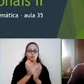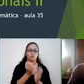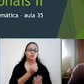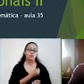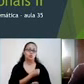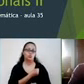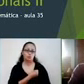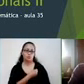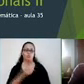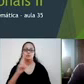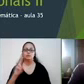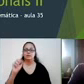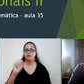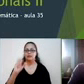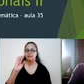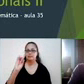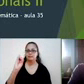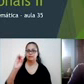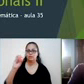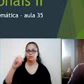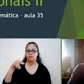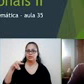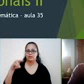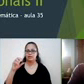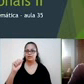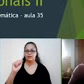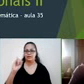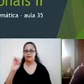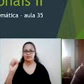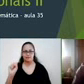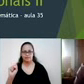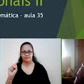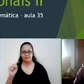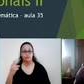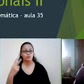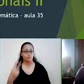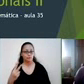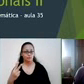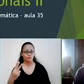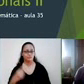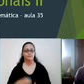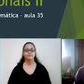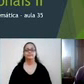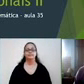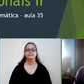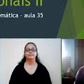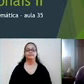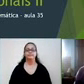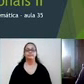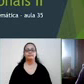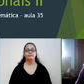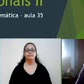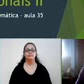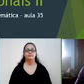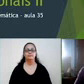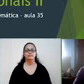dos números racionais. Nossa segunda aula sobre o conjunto dos números racionais.